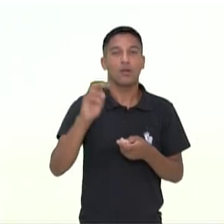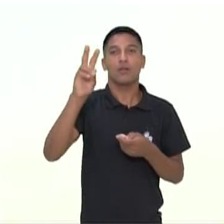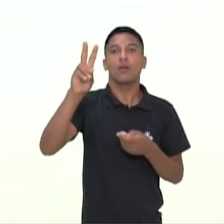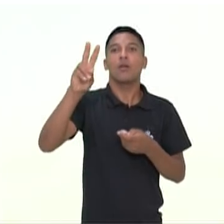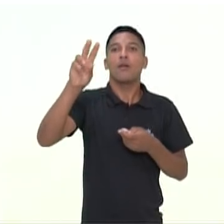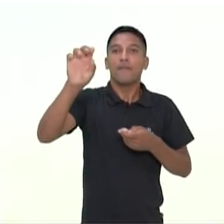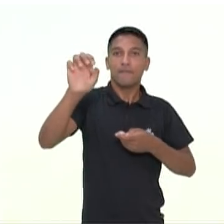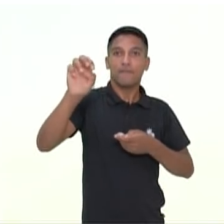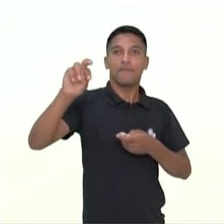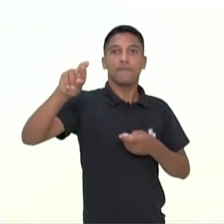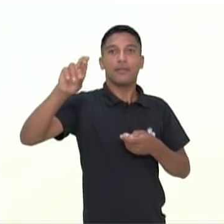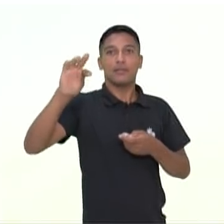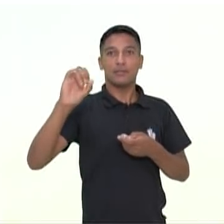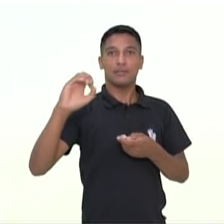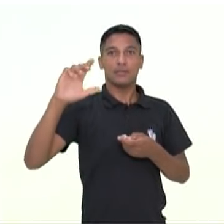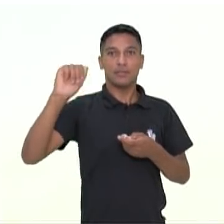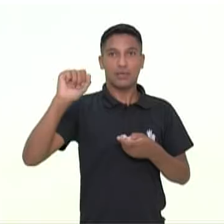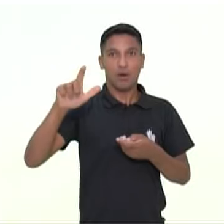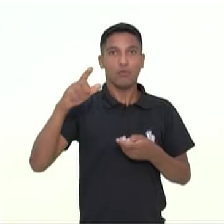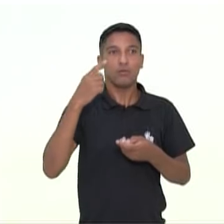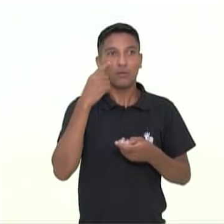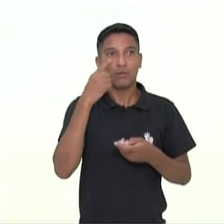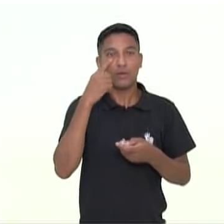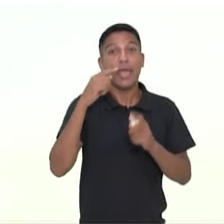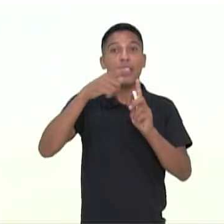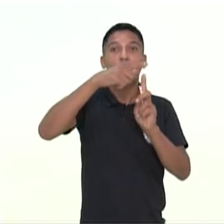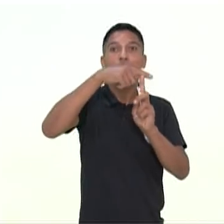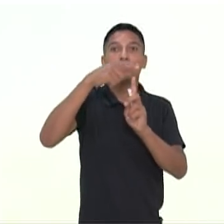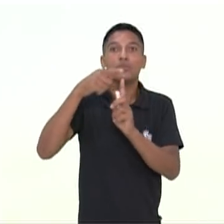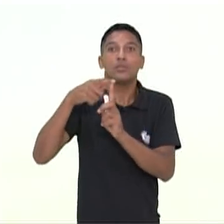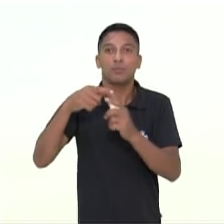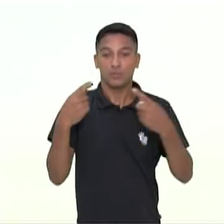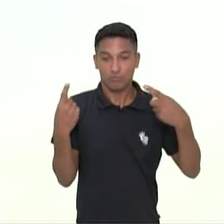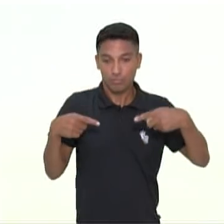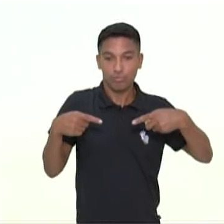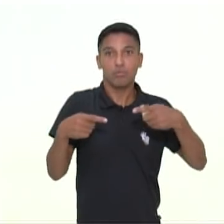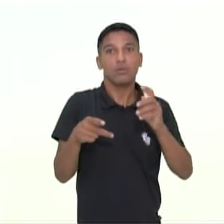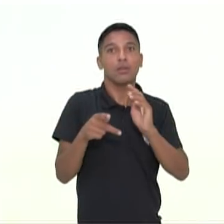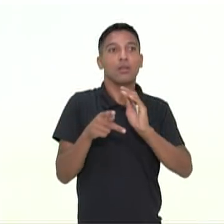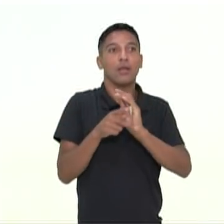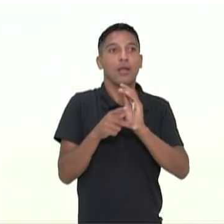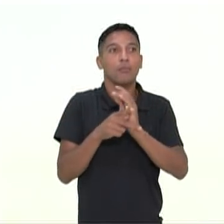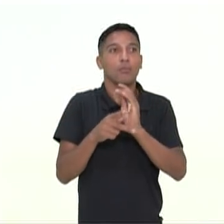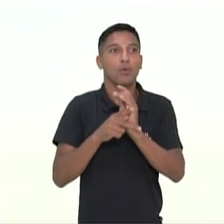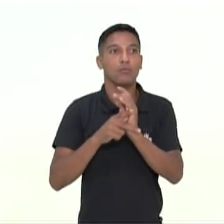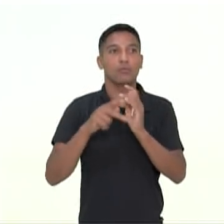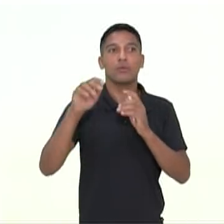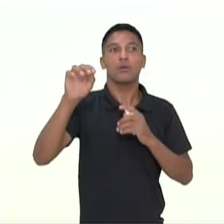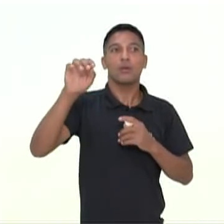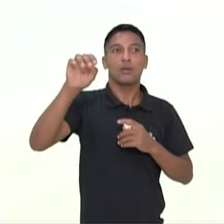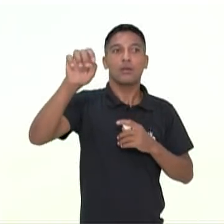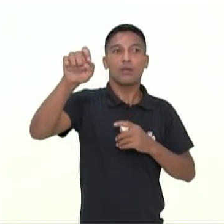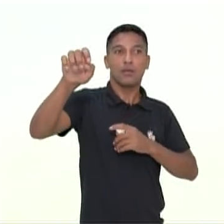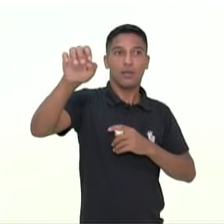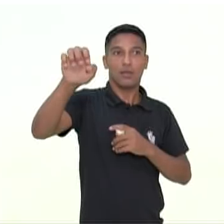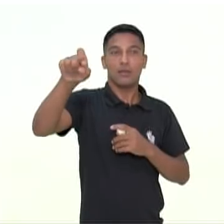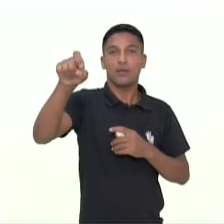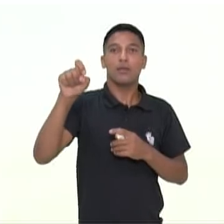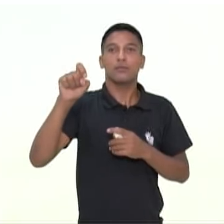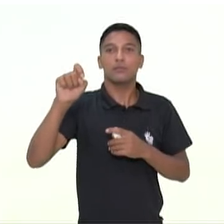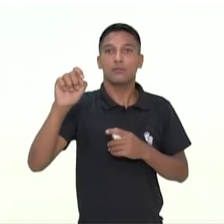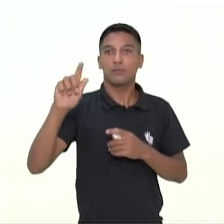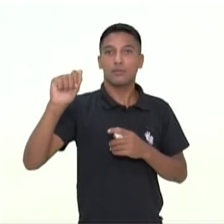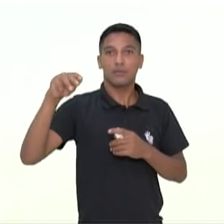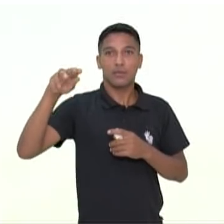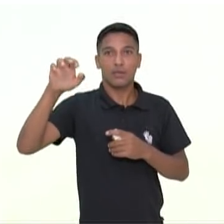a gente já está entrando aqui numa das modalidades, por exemplo, que fazem parte dos X Games, tá? A modalidade vertical